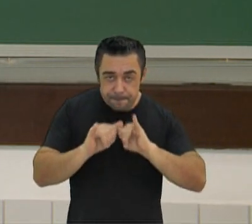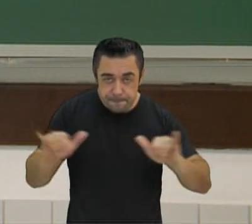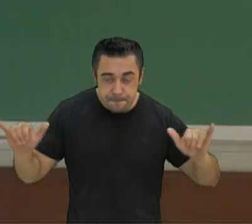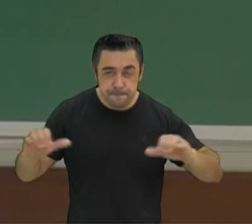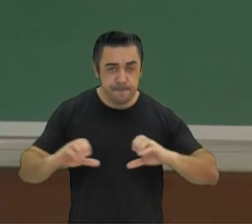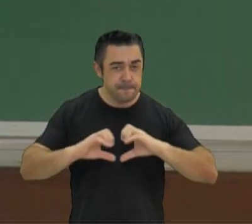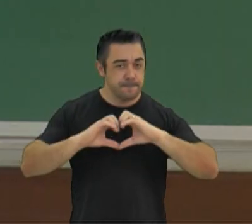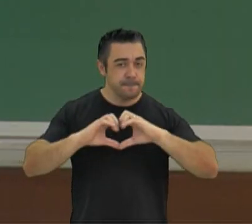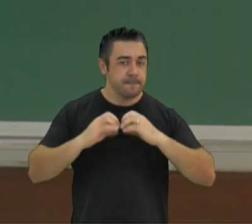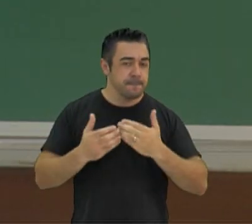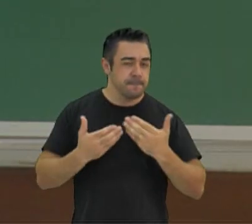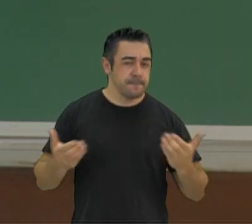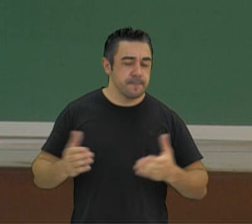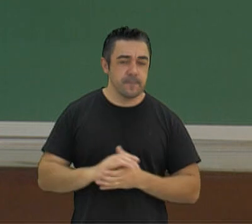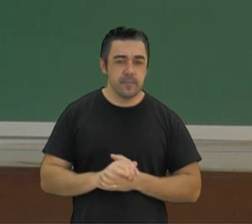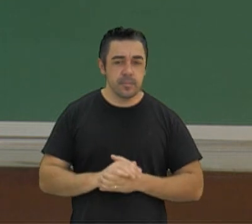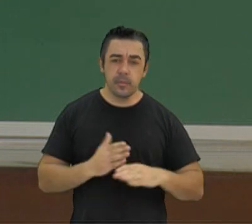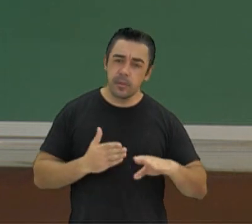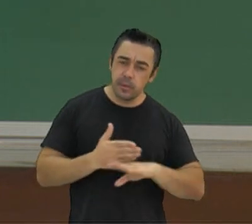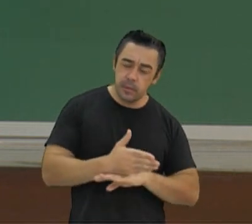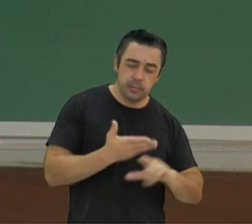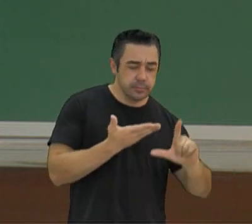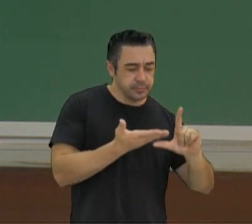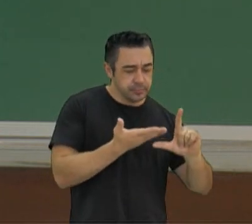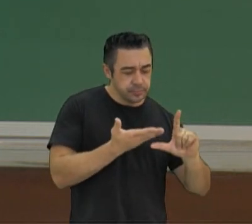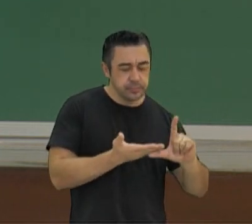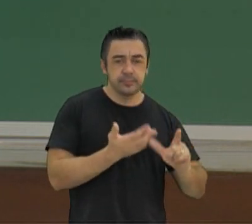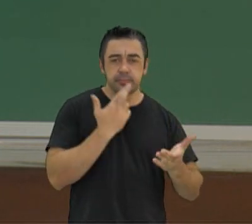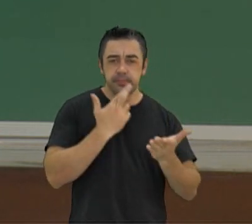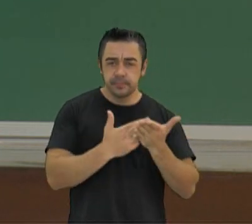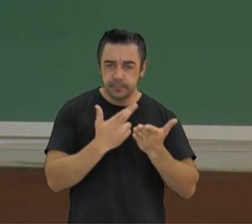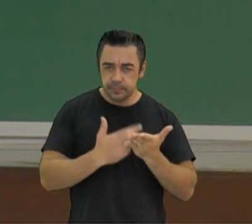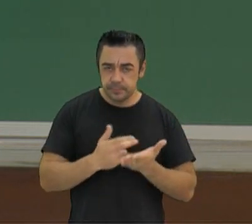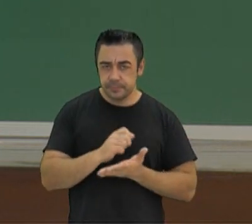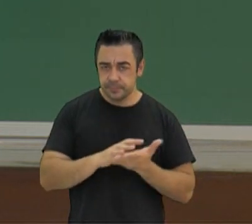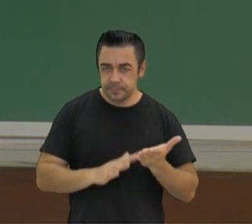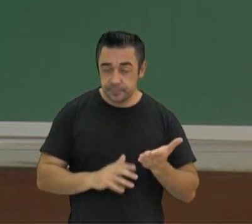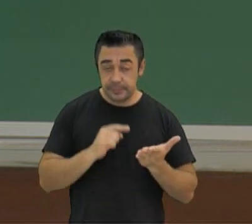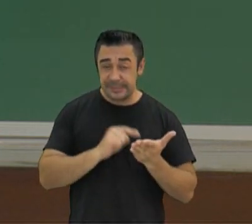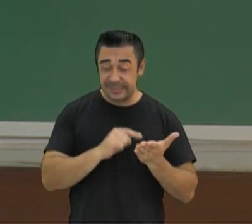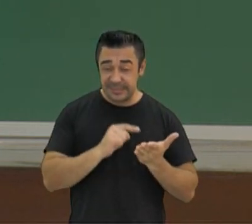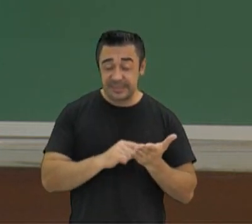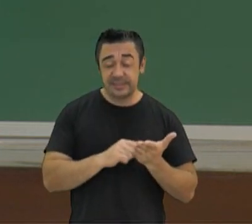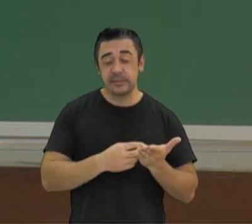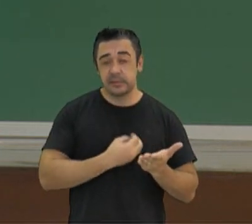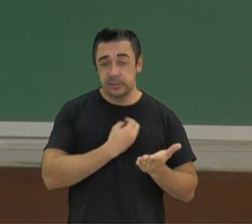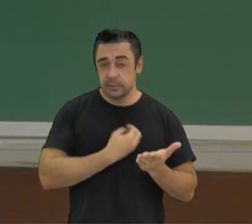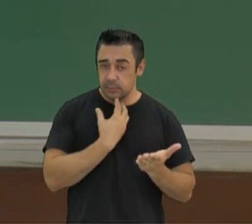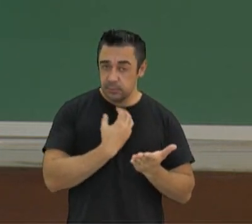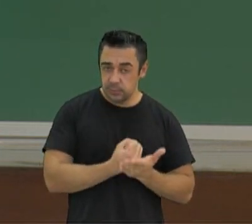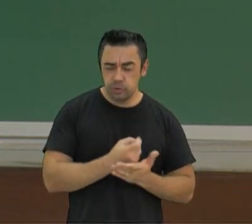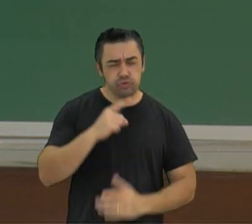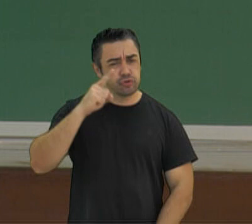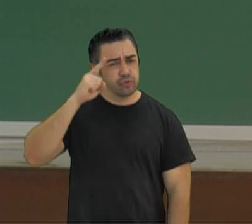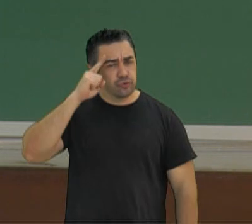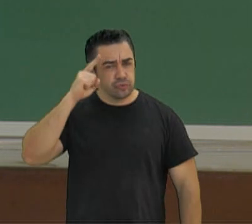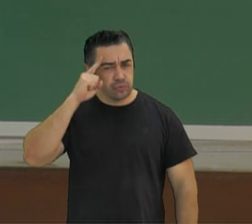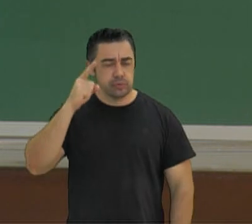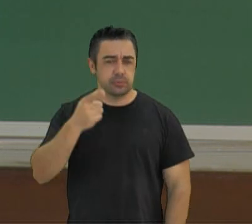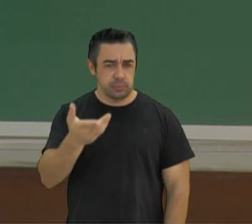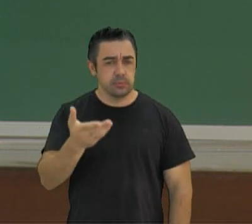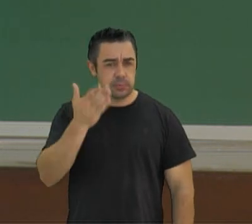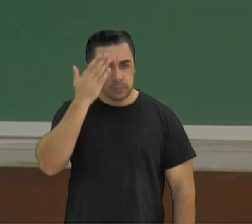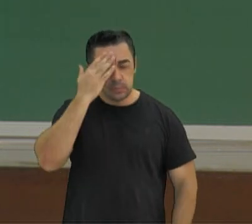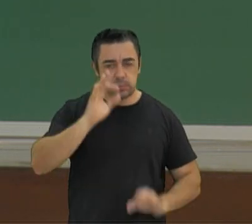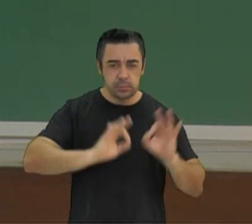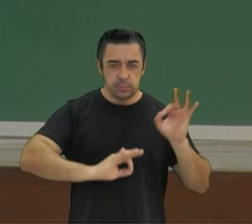né? Entre no Google Classroom, faça as atividades, não deixe de resolver todos os dias. Tem várias atividades que nós